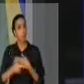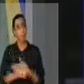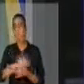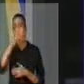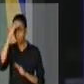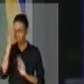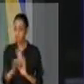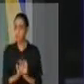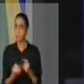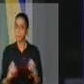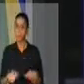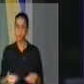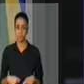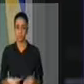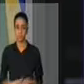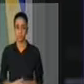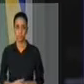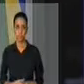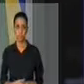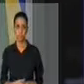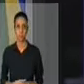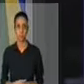isso,